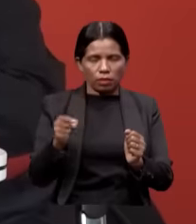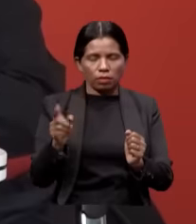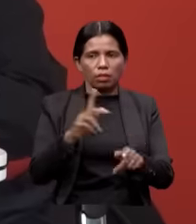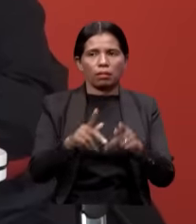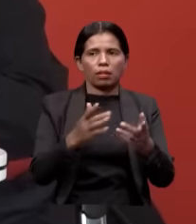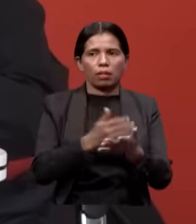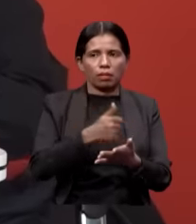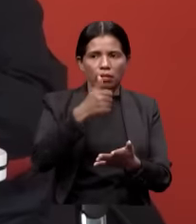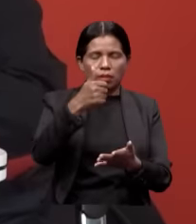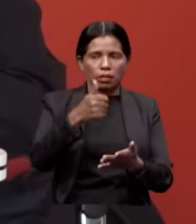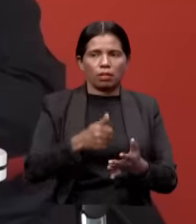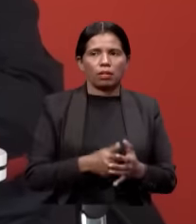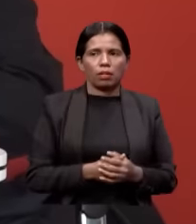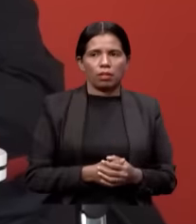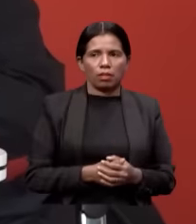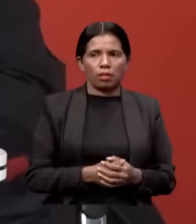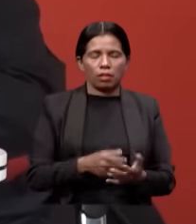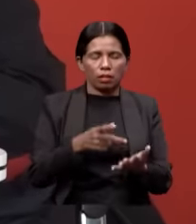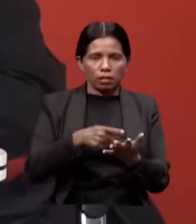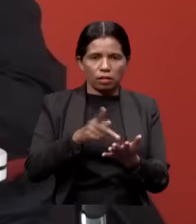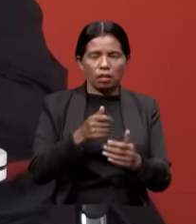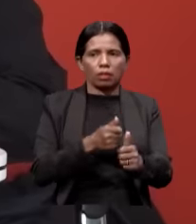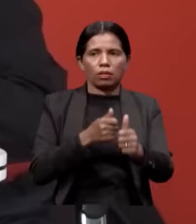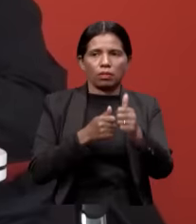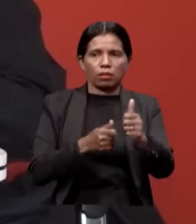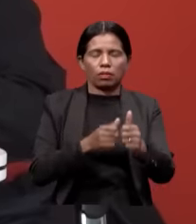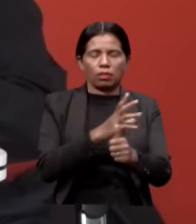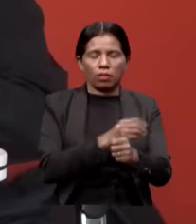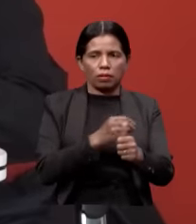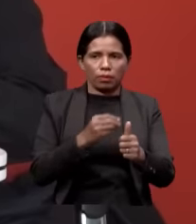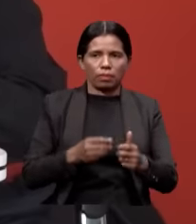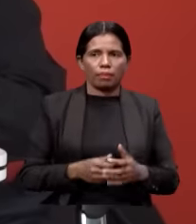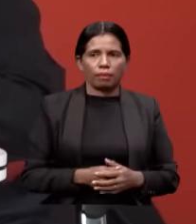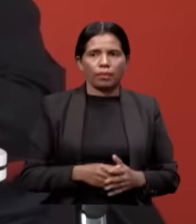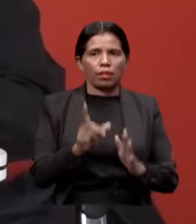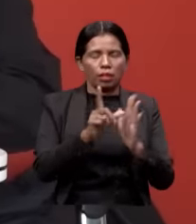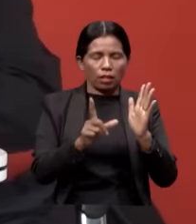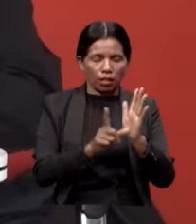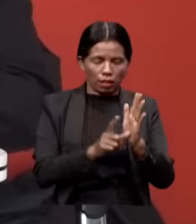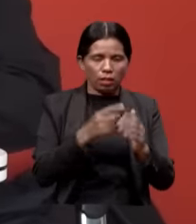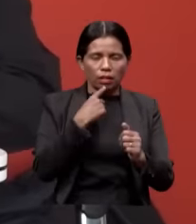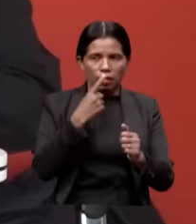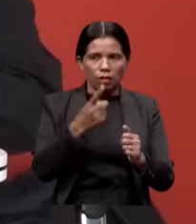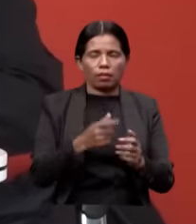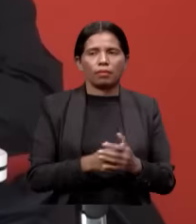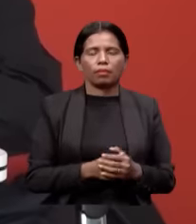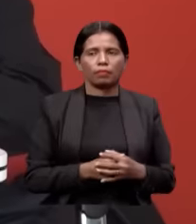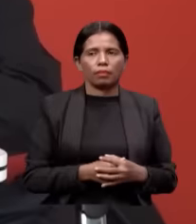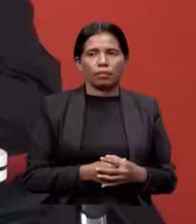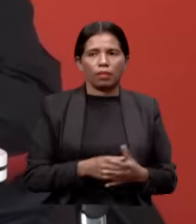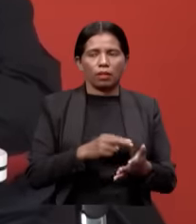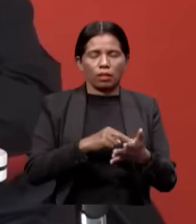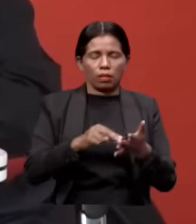ne dragon ma kwa depois selu tir rekening dragon ne ne ya lei hate tensne lei tributaria nomor